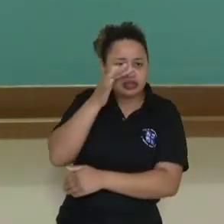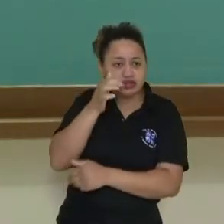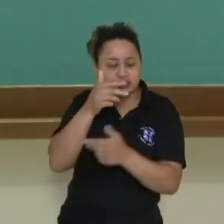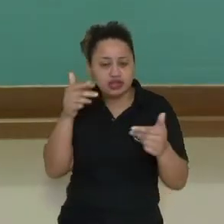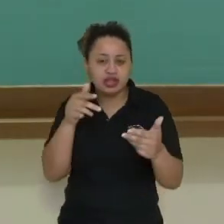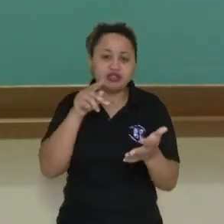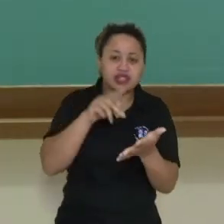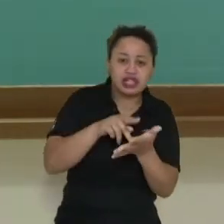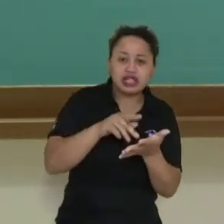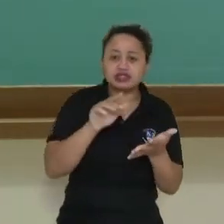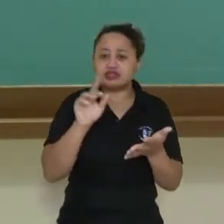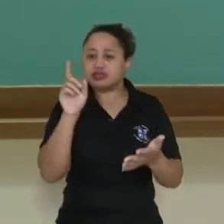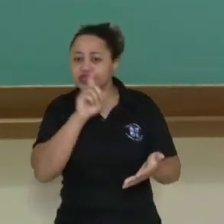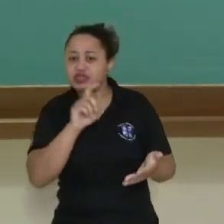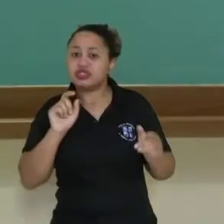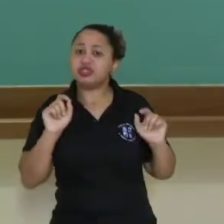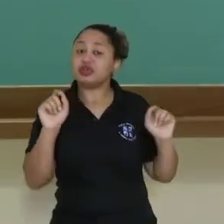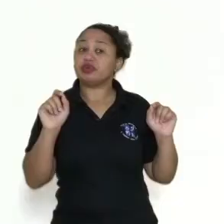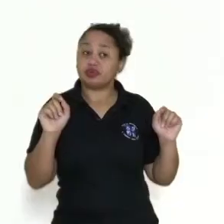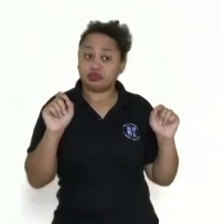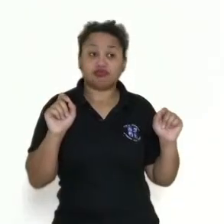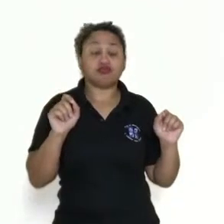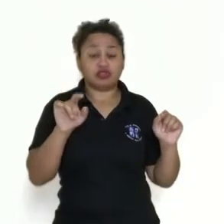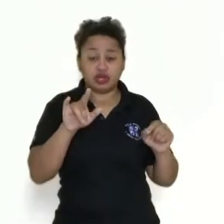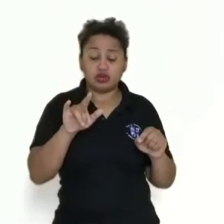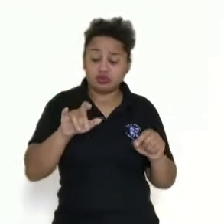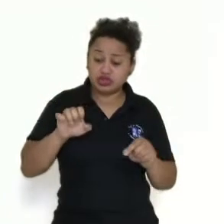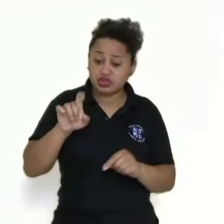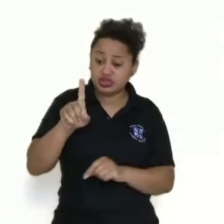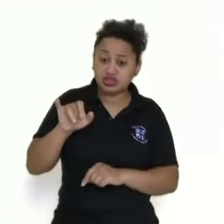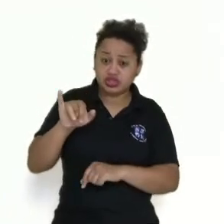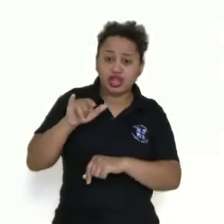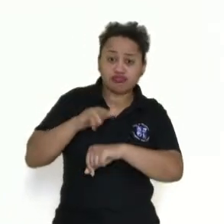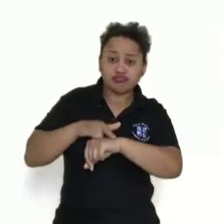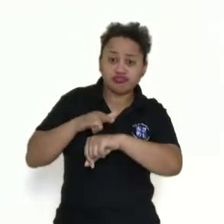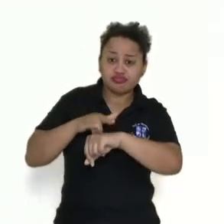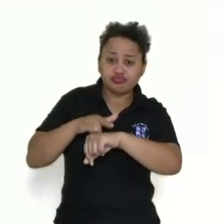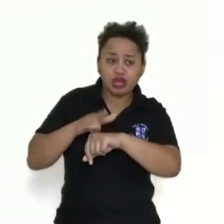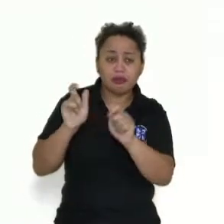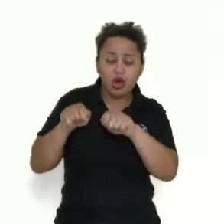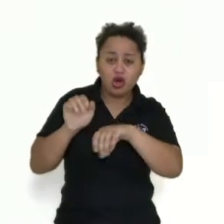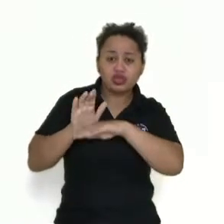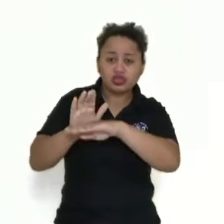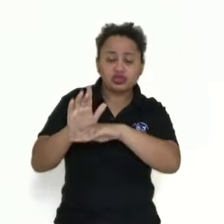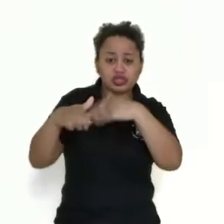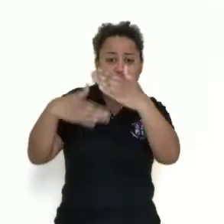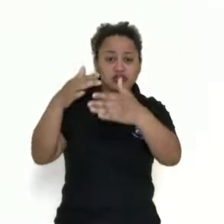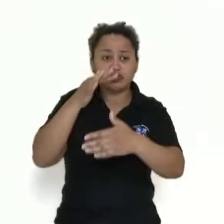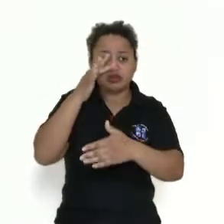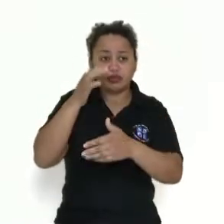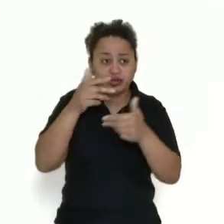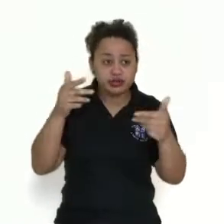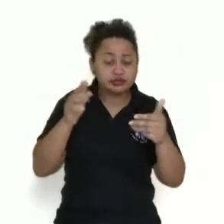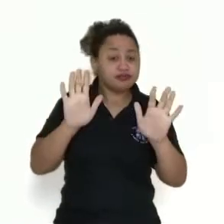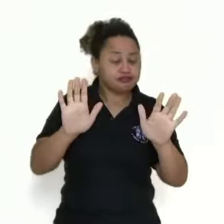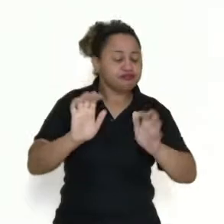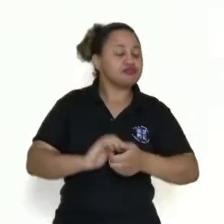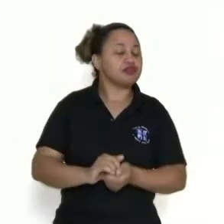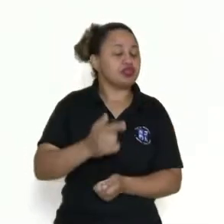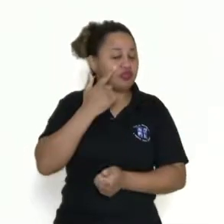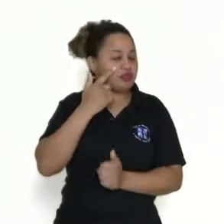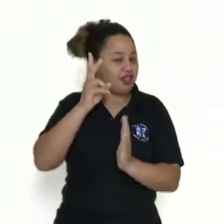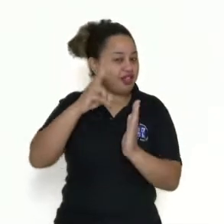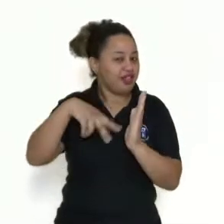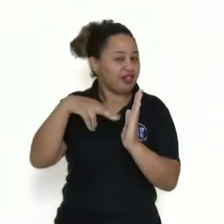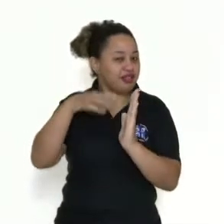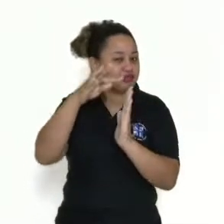ou fake, né? O xixi tem propriedades que podem ajudar no desenvolvimento da planta? Então vamos lá, gente. A urina dos cães possui